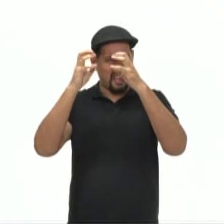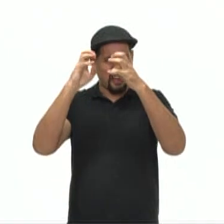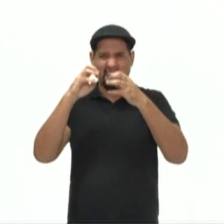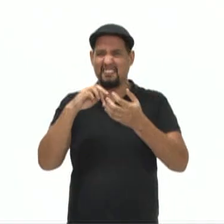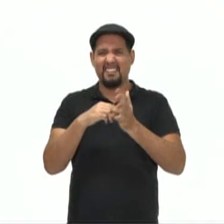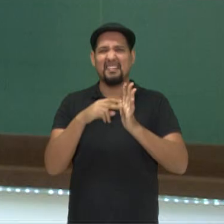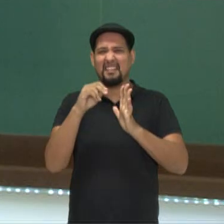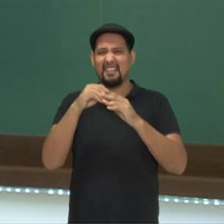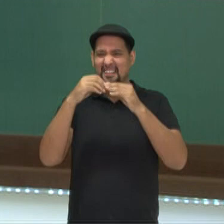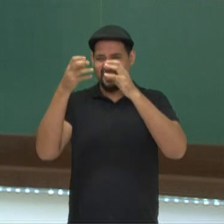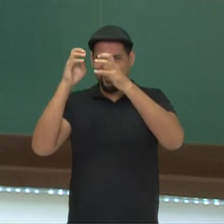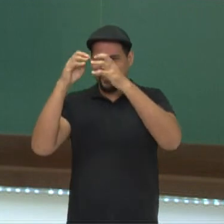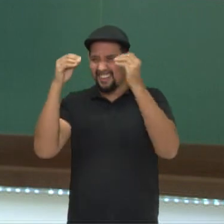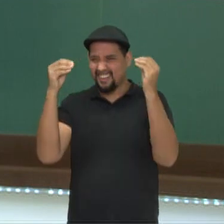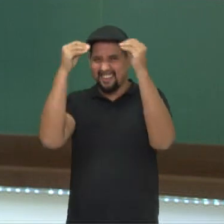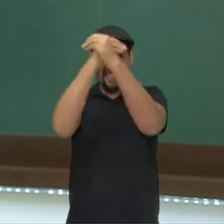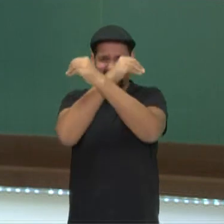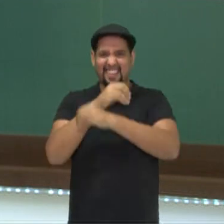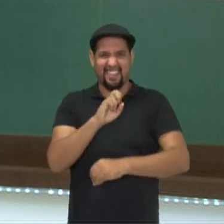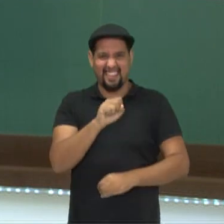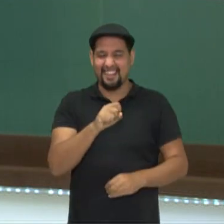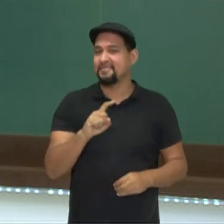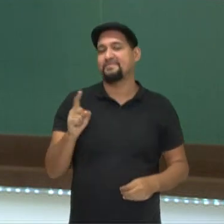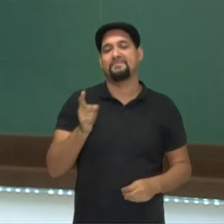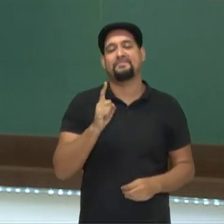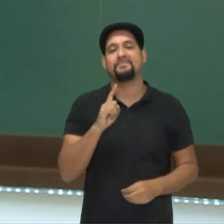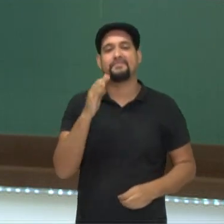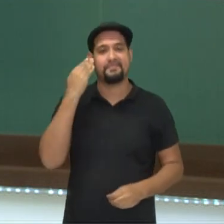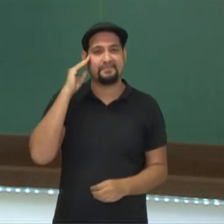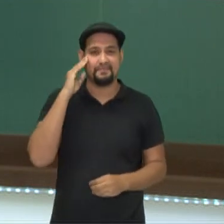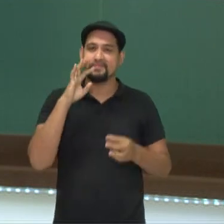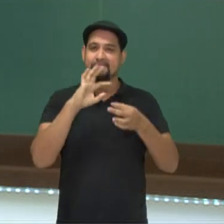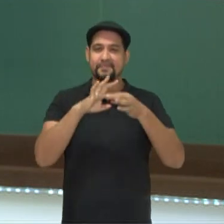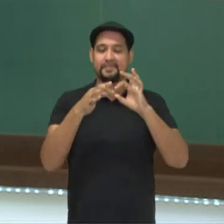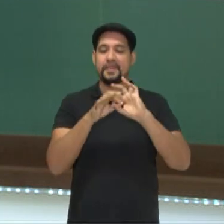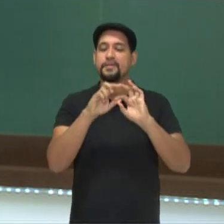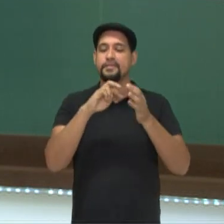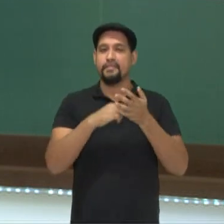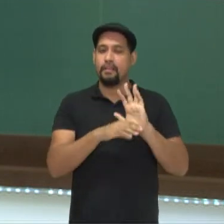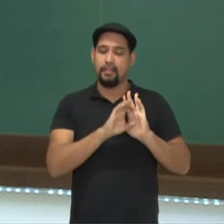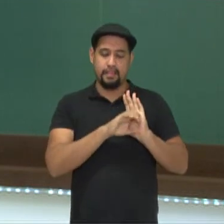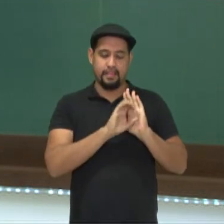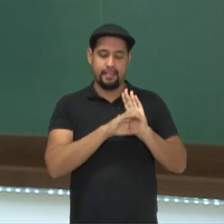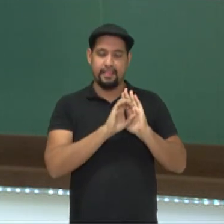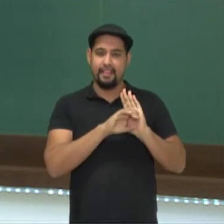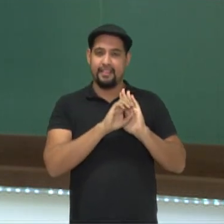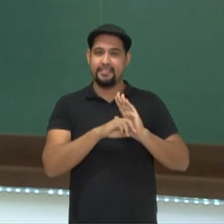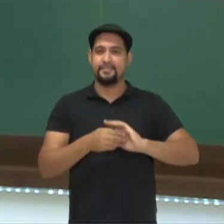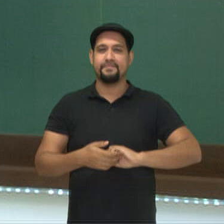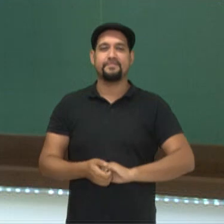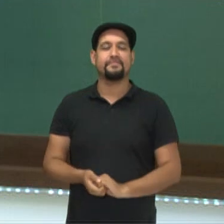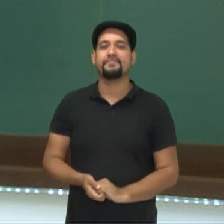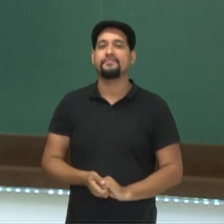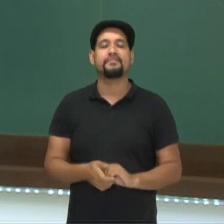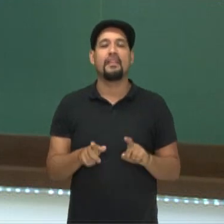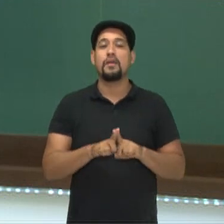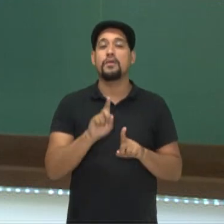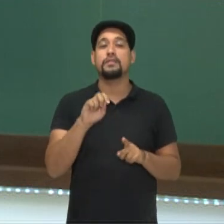um, coloca na cabeça do outro. Não, gente, vamos entender o que é essa migração de cérebro, tá? E o